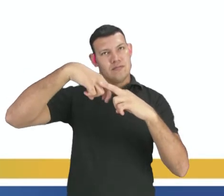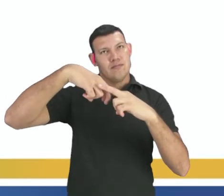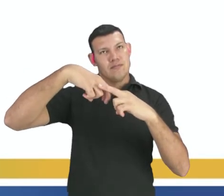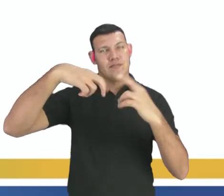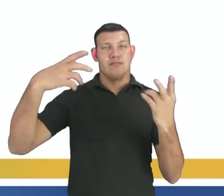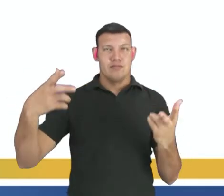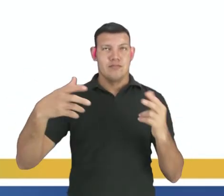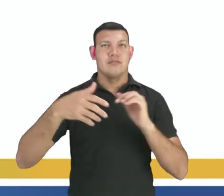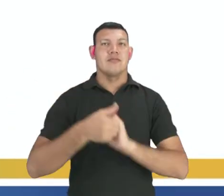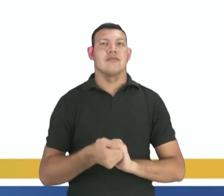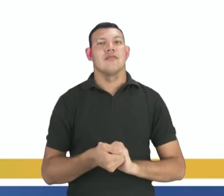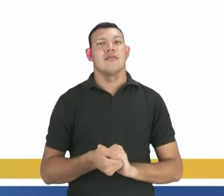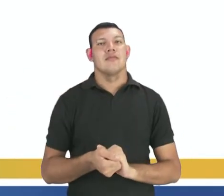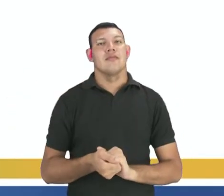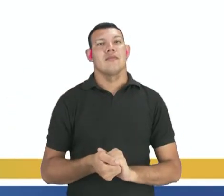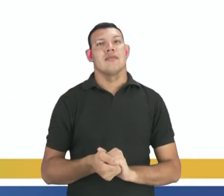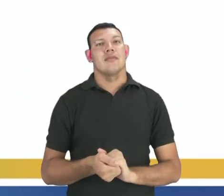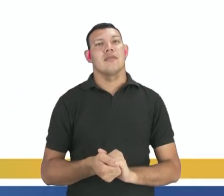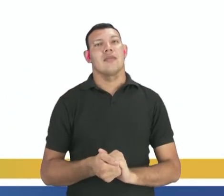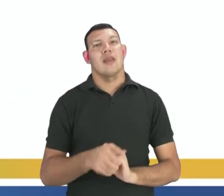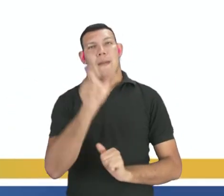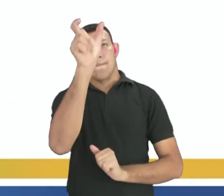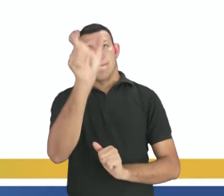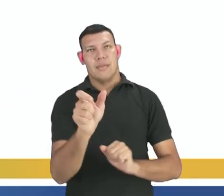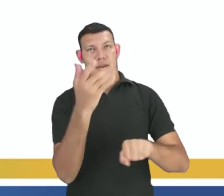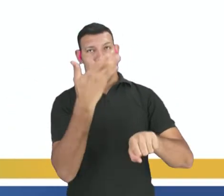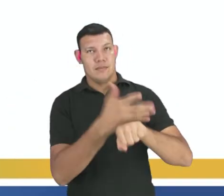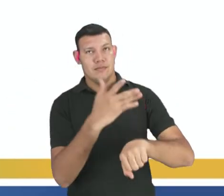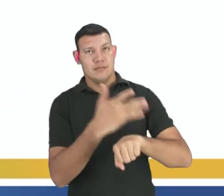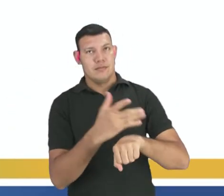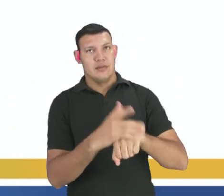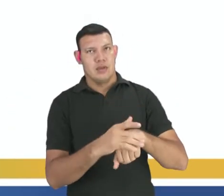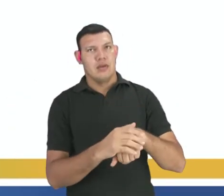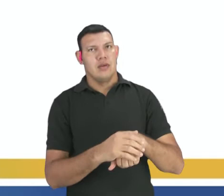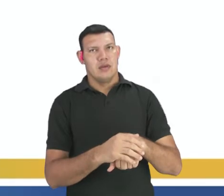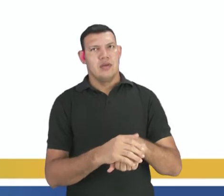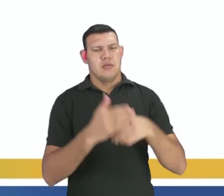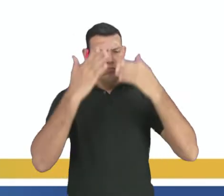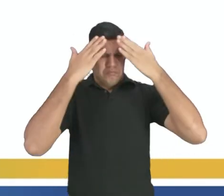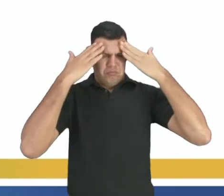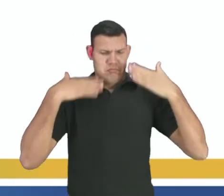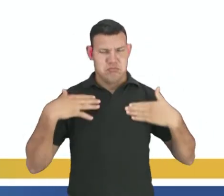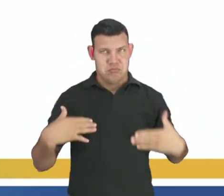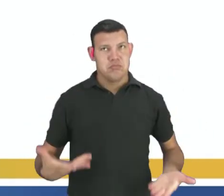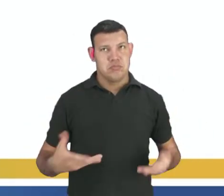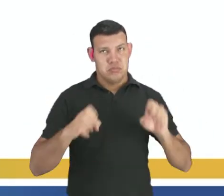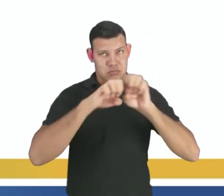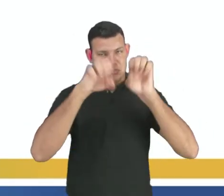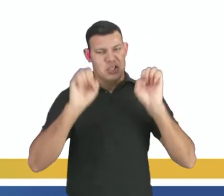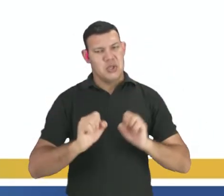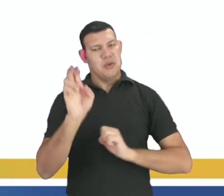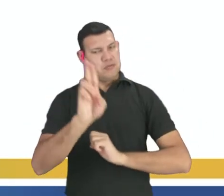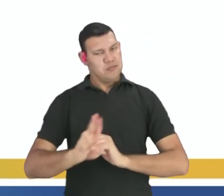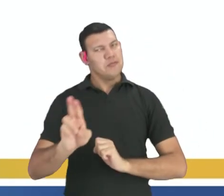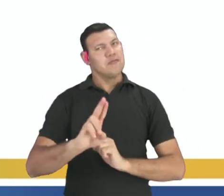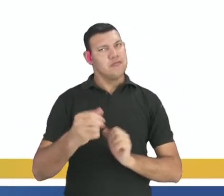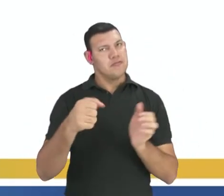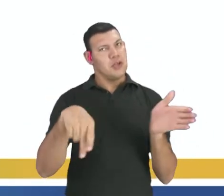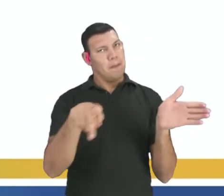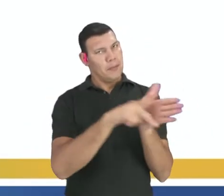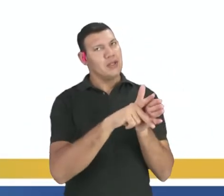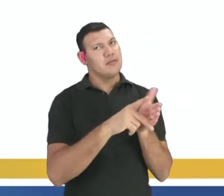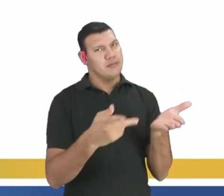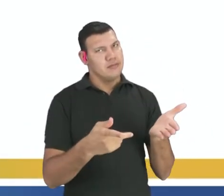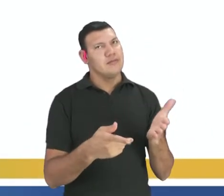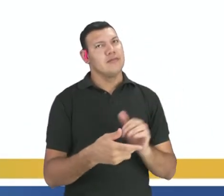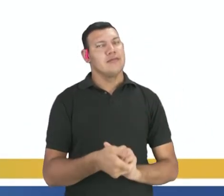por cima. Um atleta tem um corpo longínquo, pode usar sua estrutura corporal a seu favor. Não significa